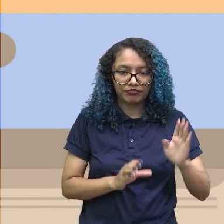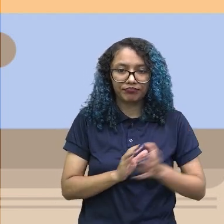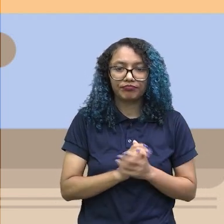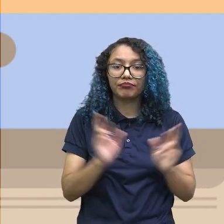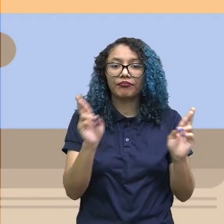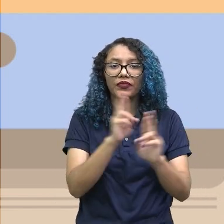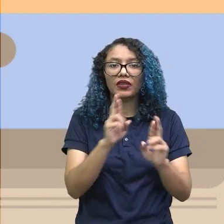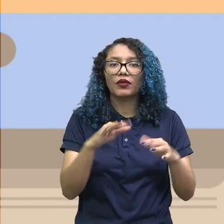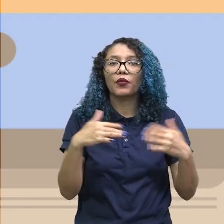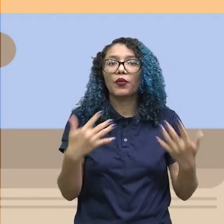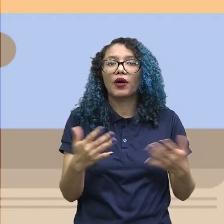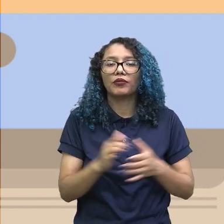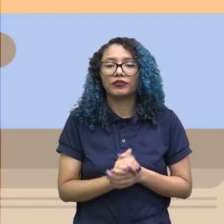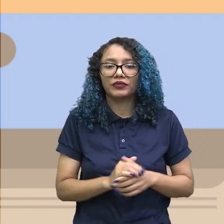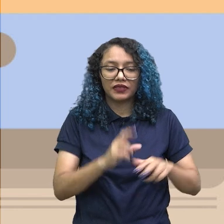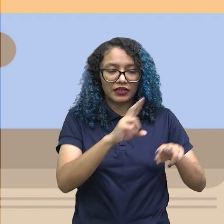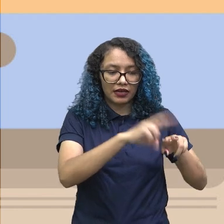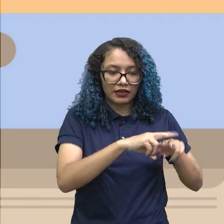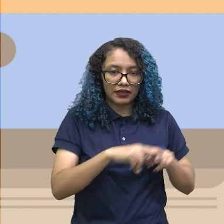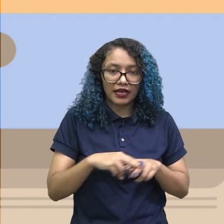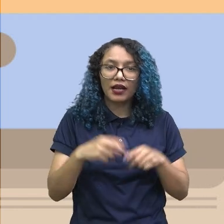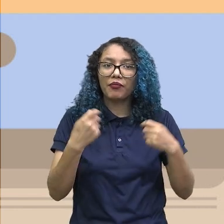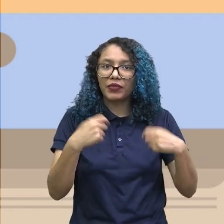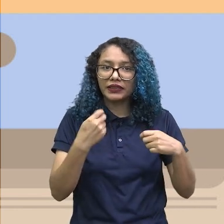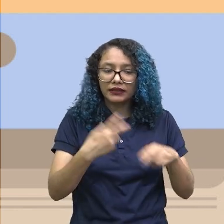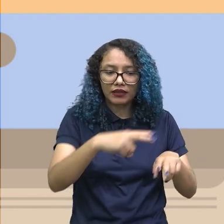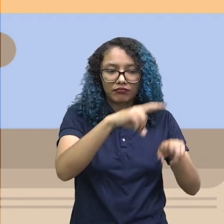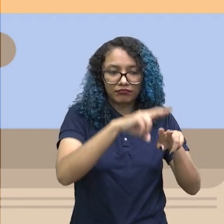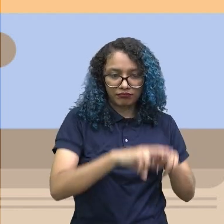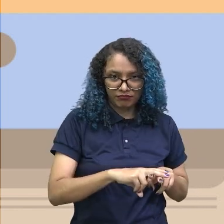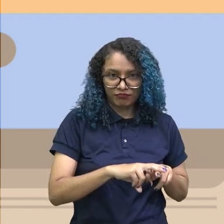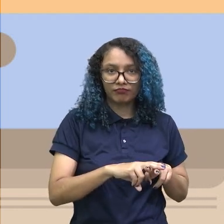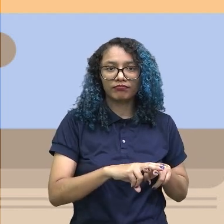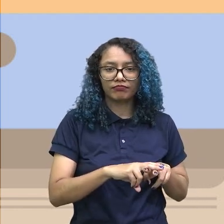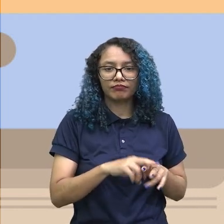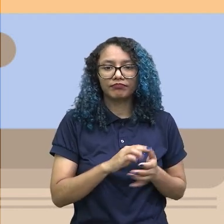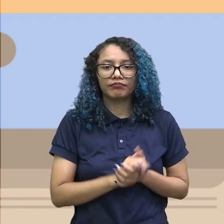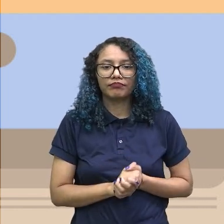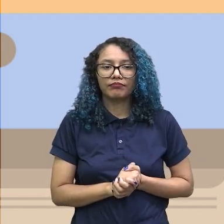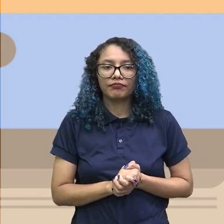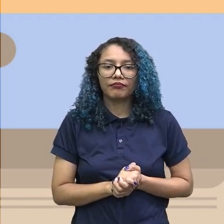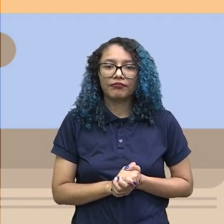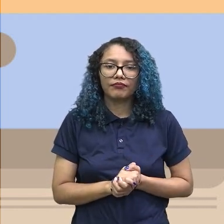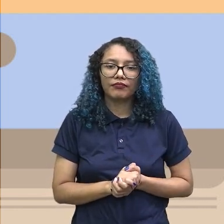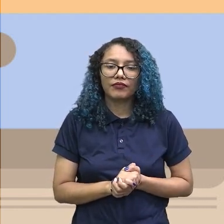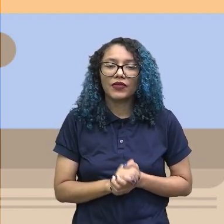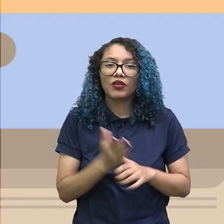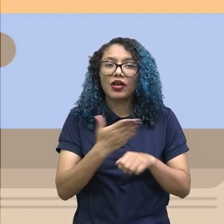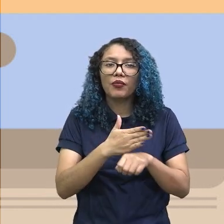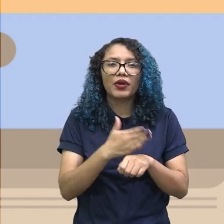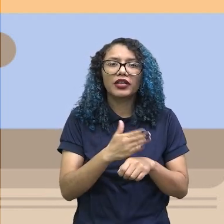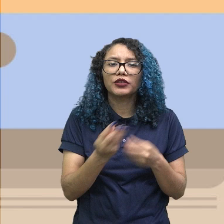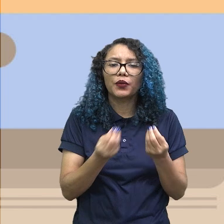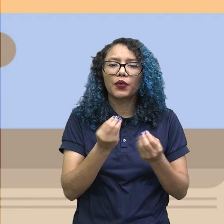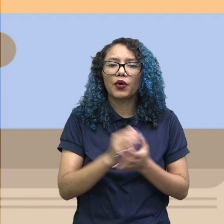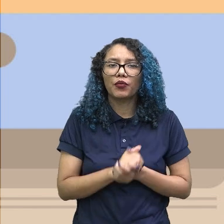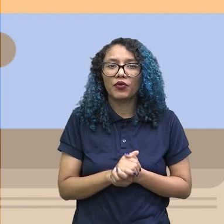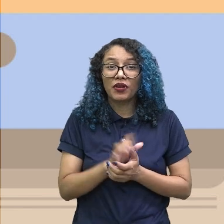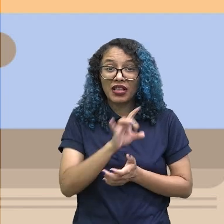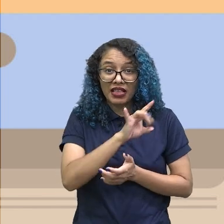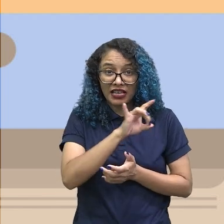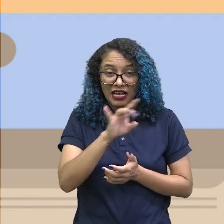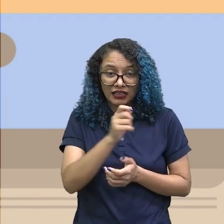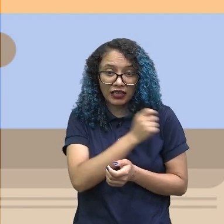devem ser ocupadas. Qual é a definição de função e que a gente vê na prática? Cada aluno só pode ocupar